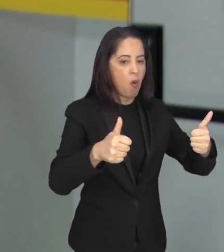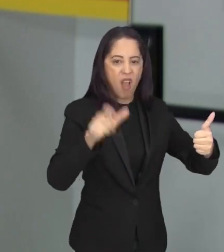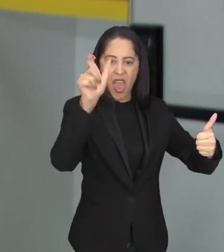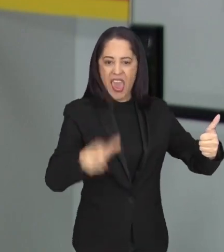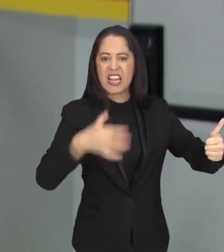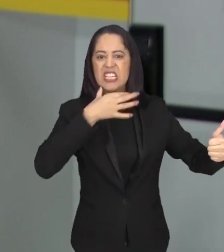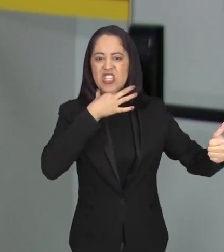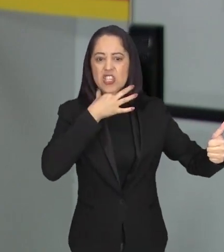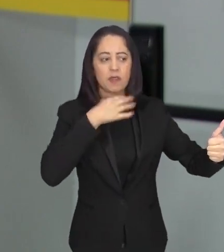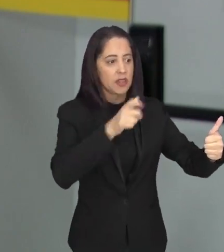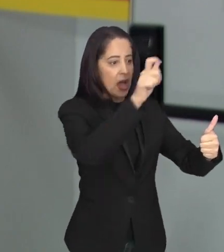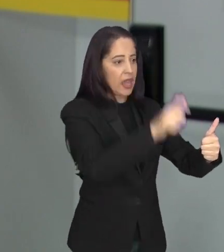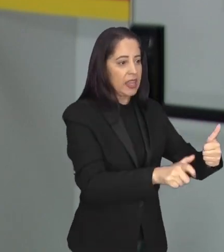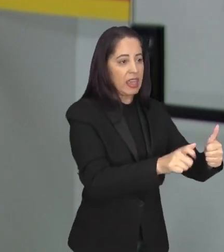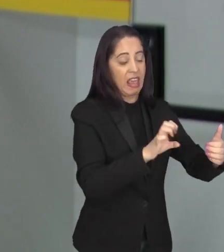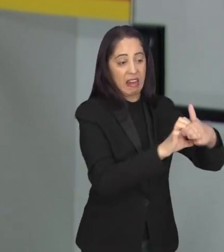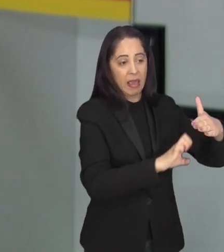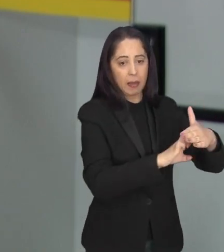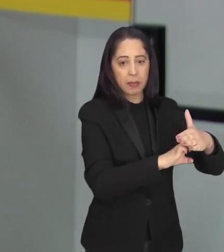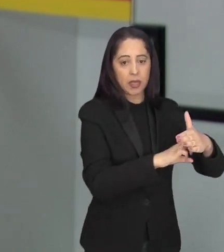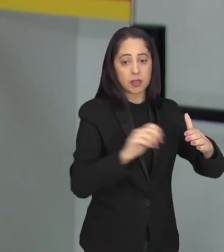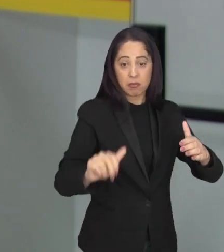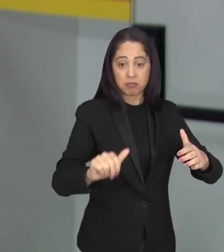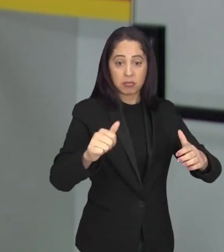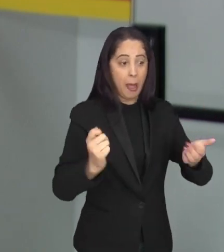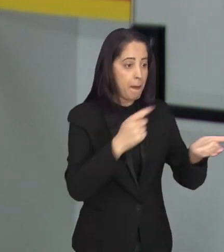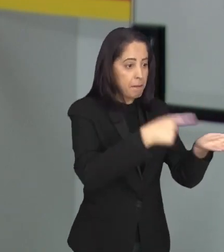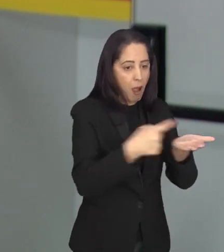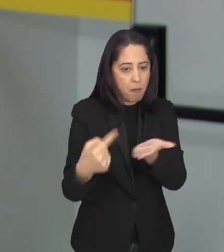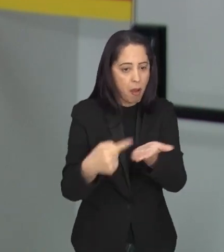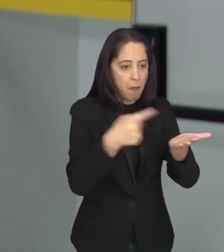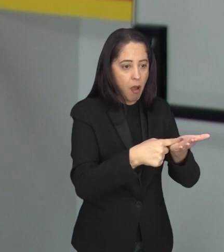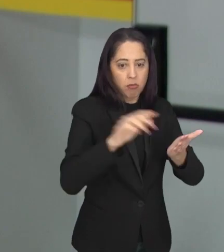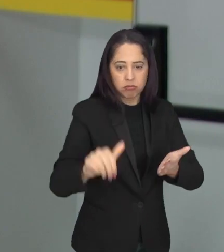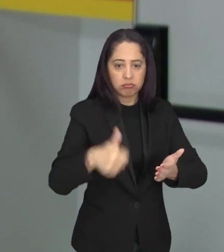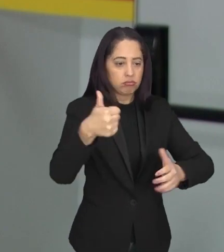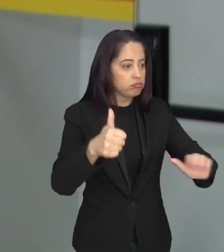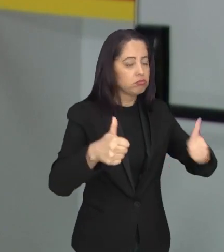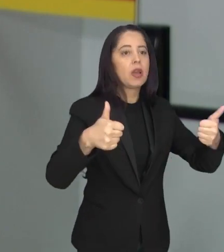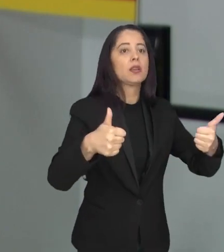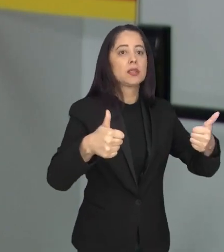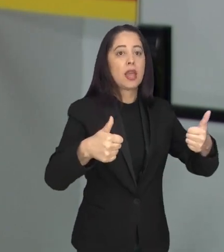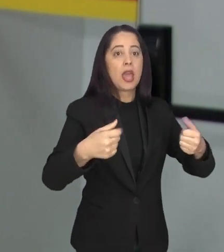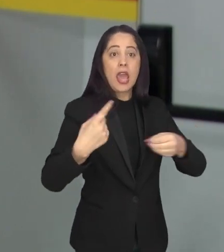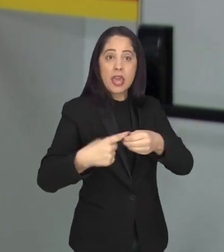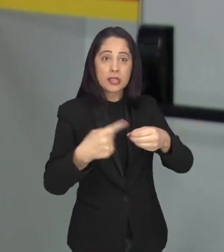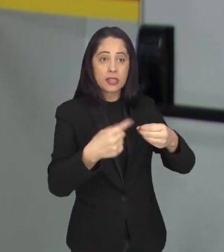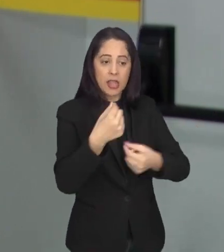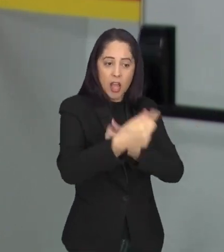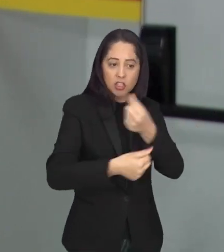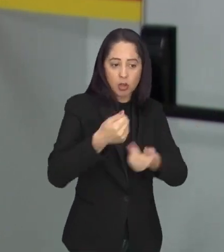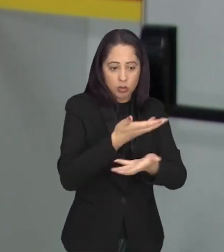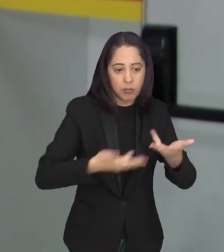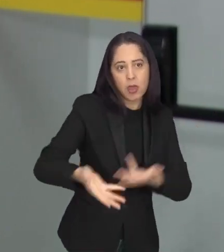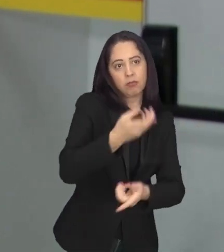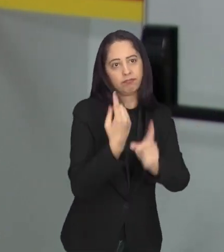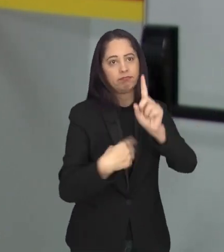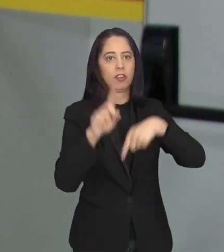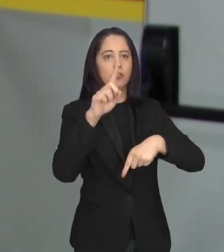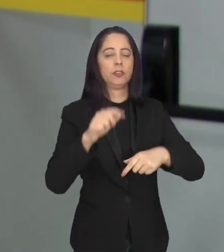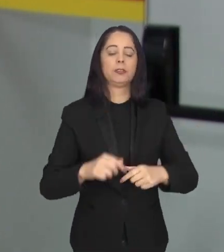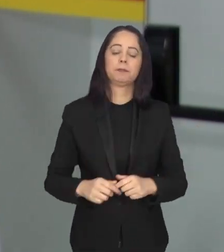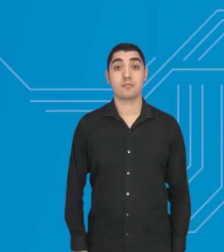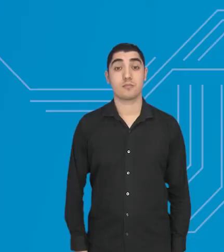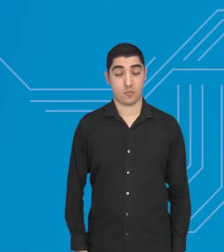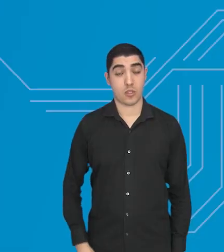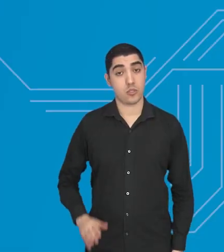ganha quem está devendo e ganha aquele que vai receber. E com isso a economia, principalmente da cidade, do país, gira,